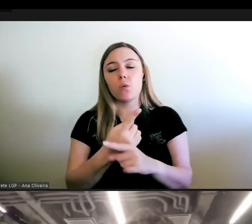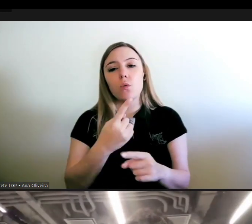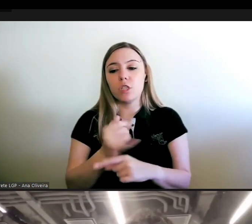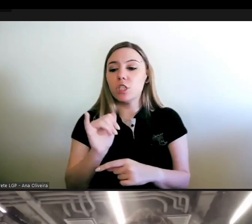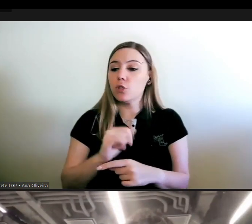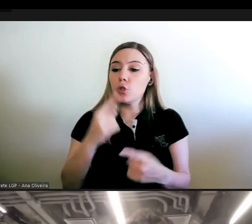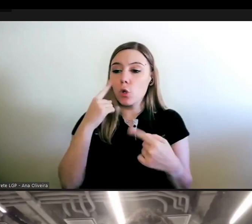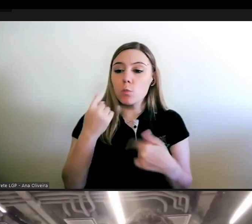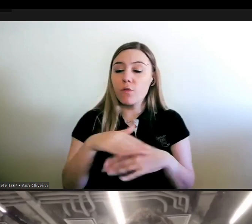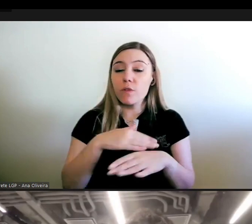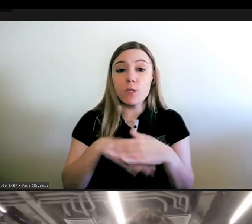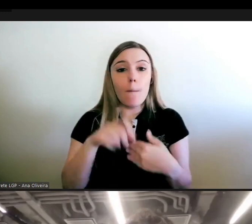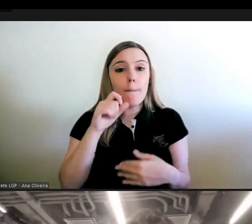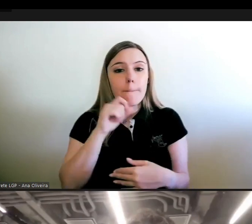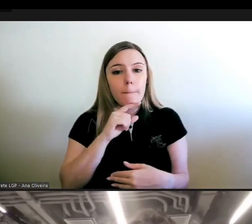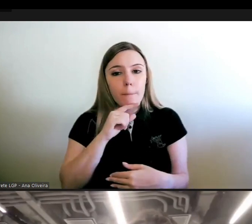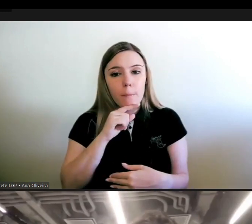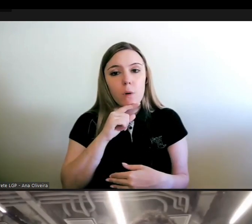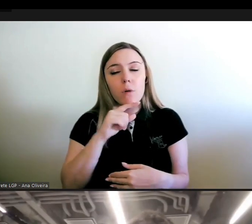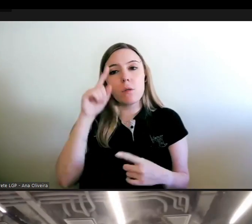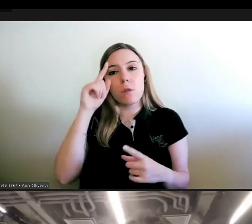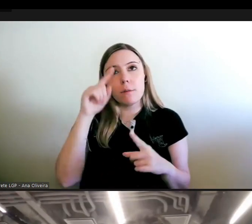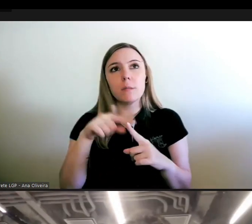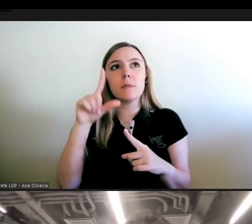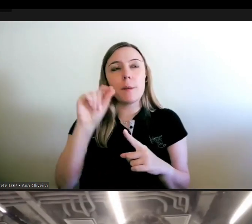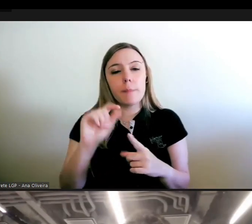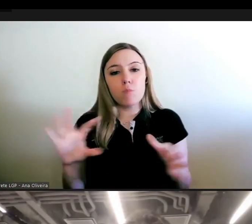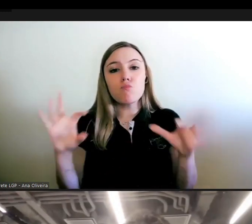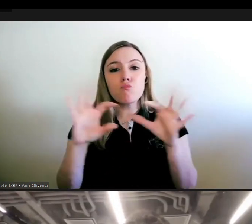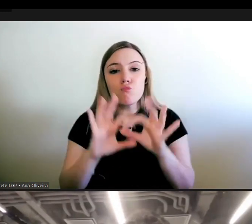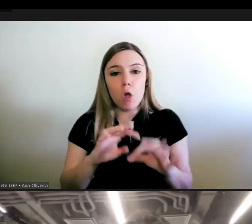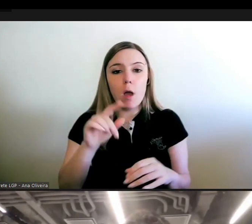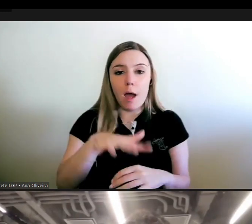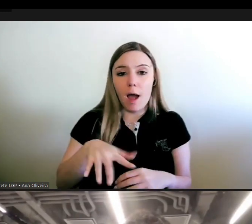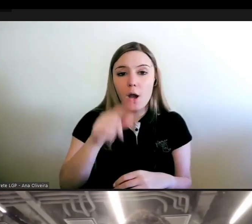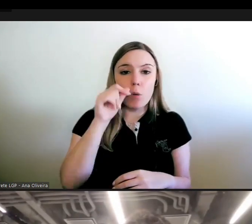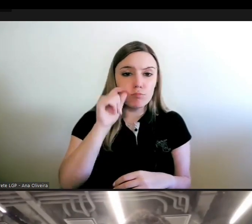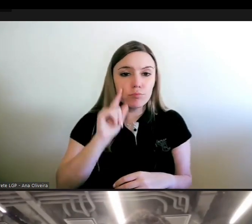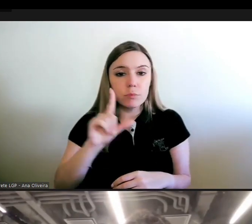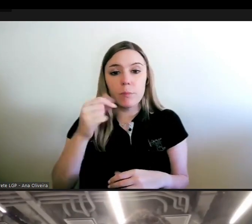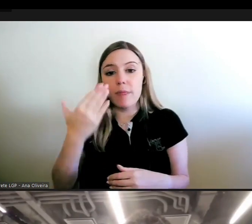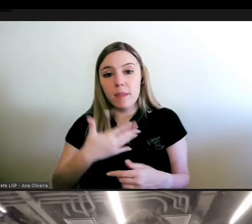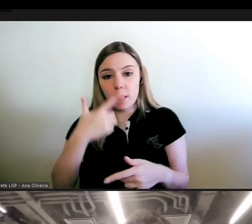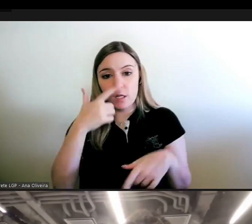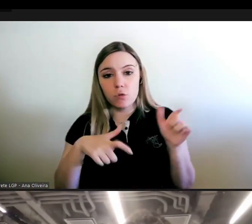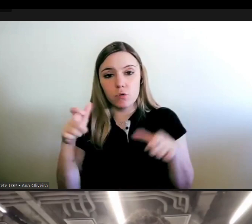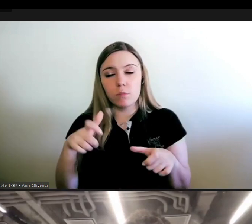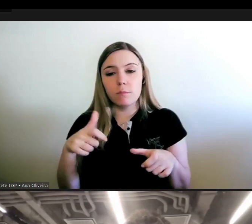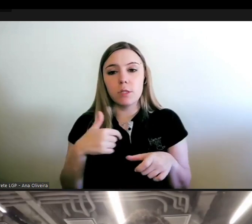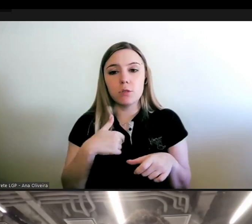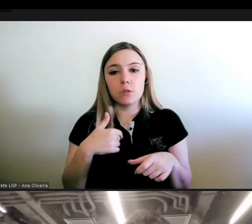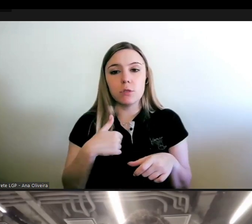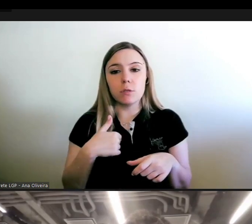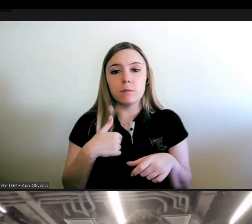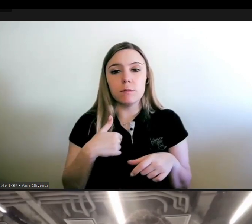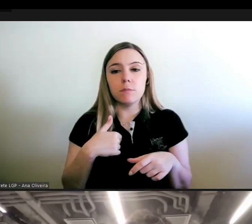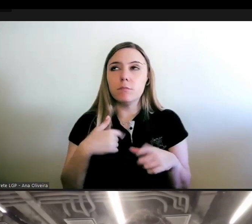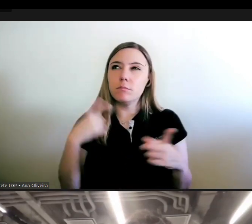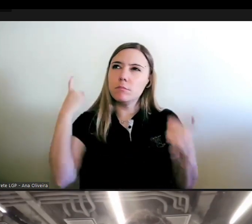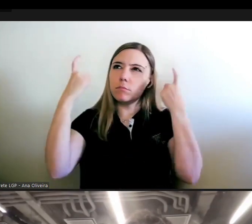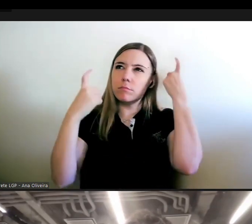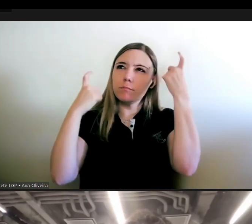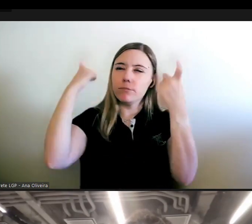podiam fazer até para incorporar as dimensões do género e dos direitos humanos, eu ia fazendo um mapa mental